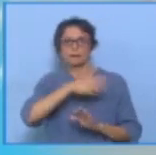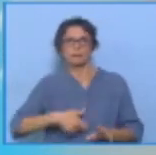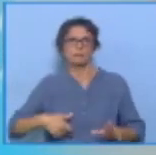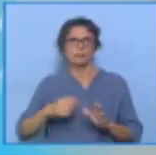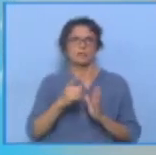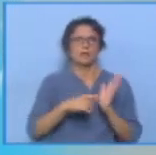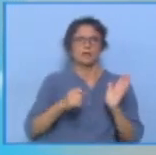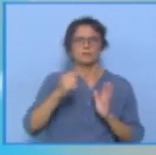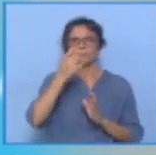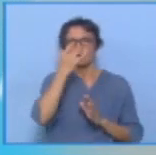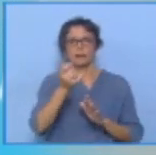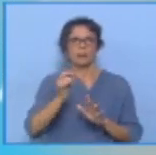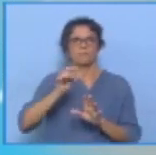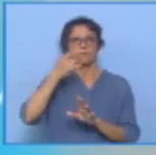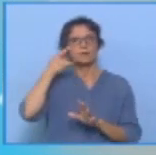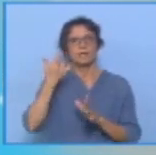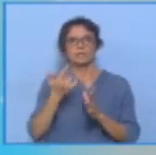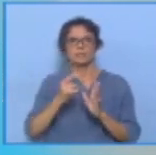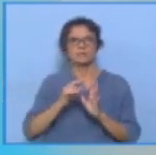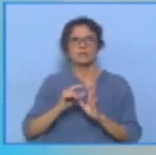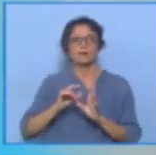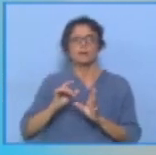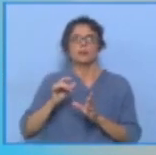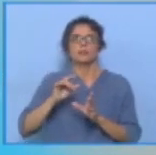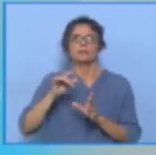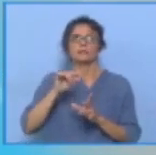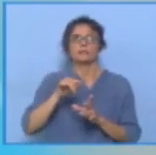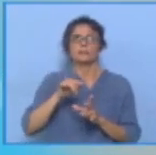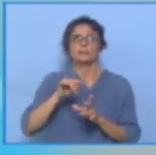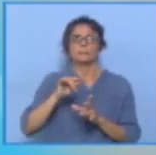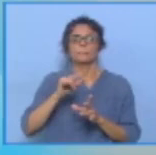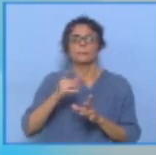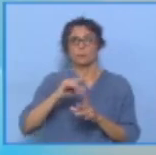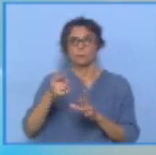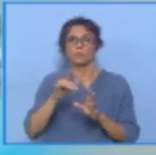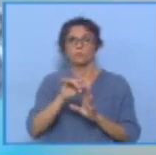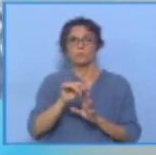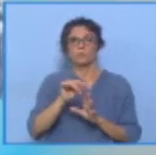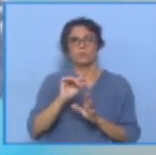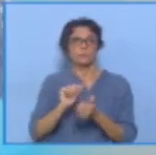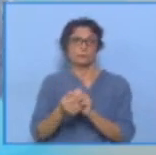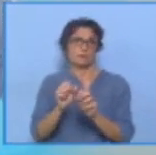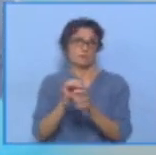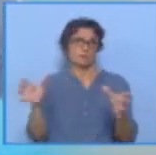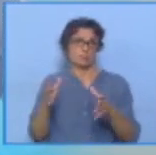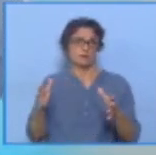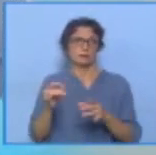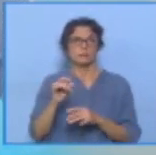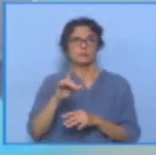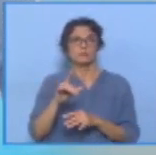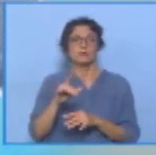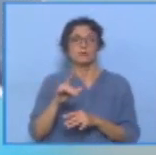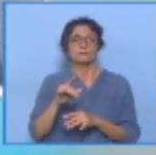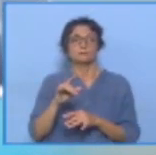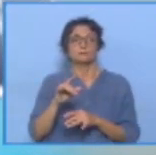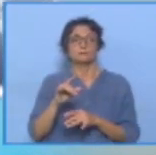Oceania, é a maioria dos 124, isto é uma mudança grande, mas é também... Obviamente, isto acontece em todos os pontificados,